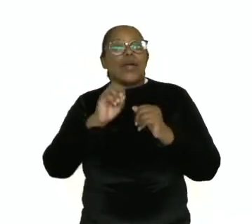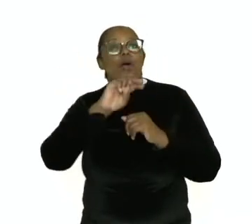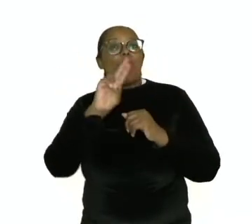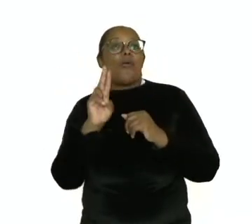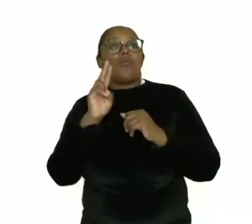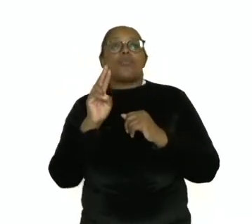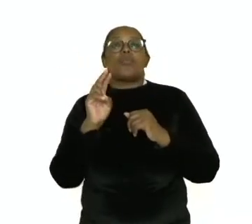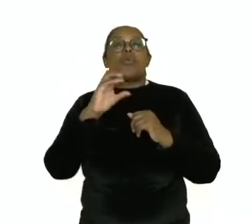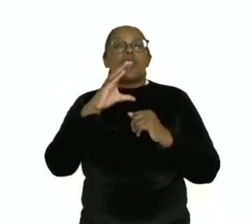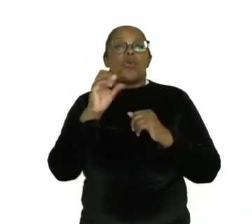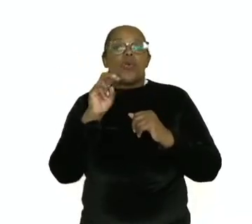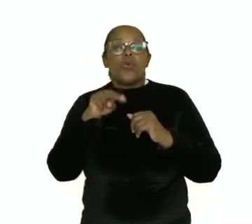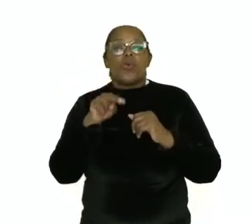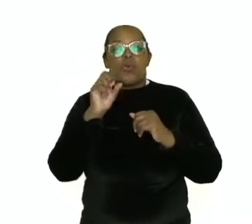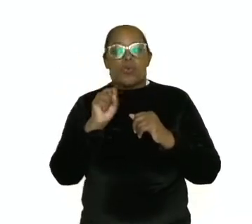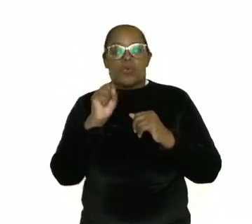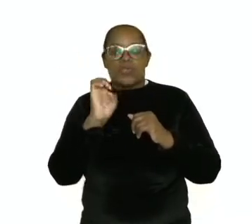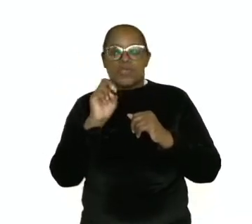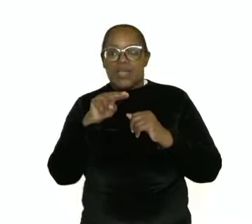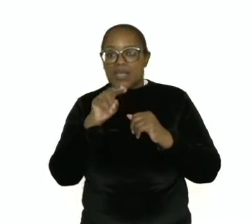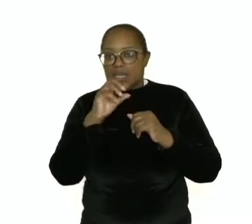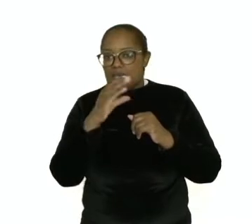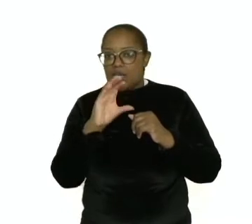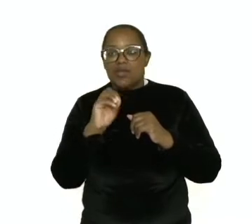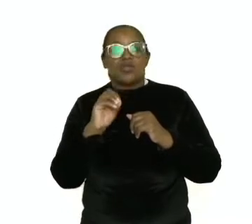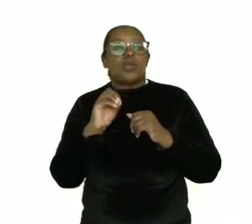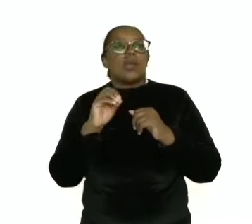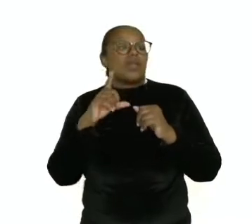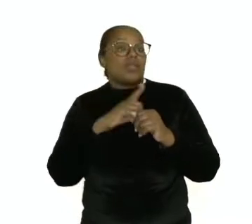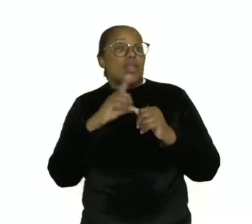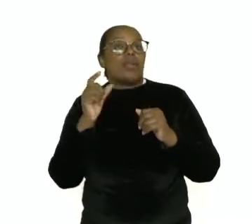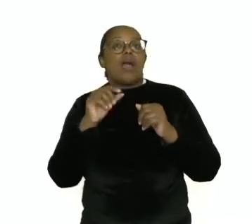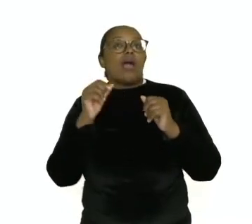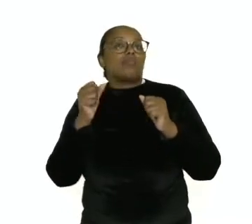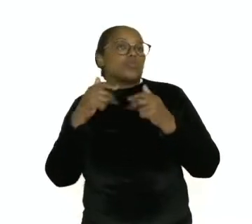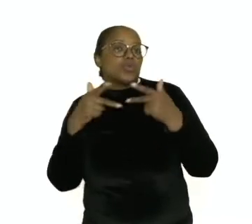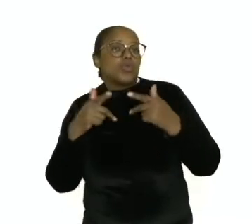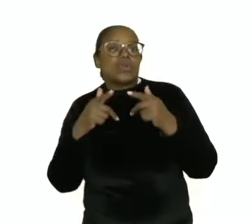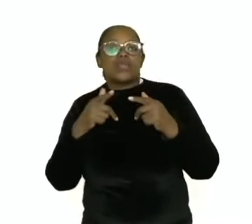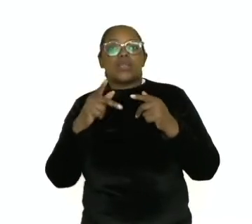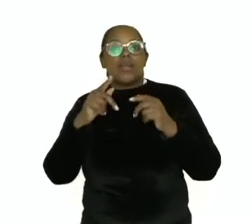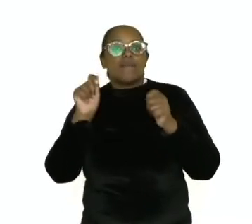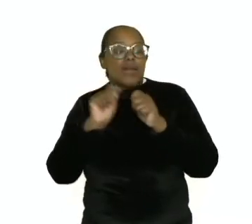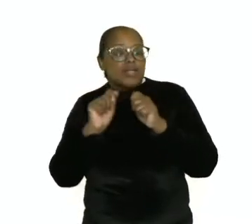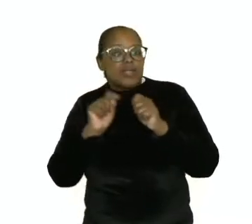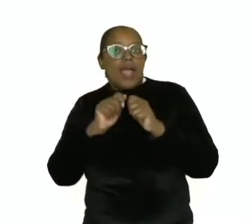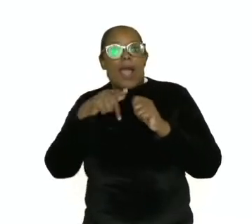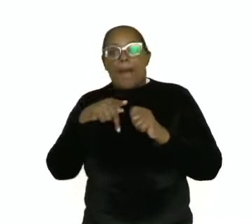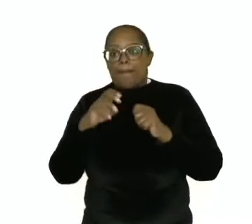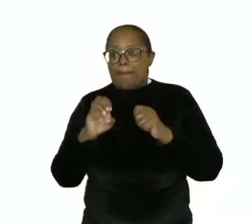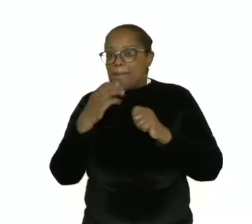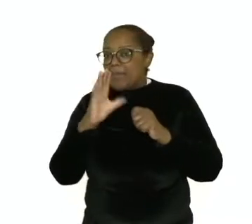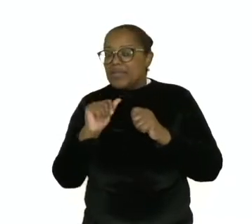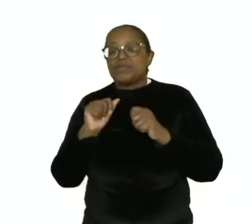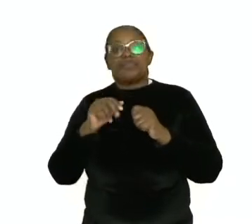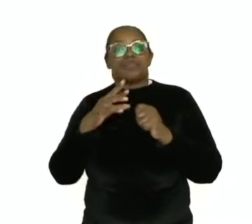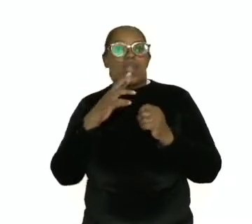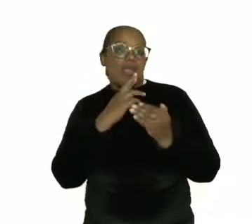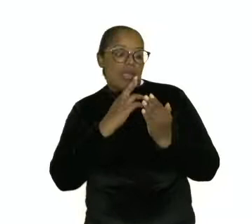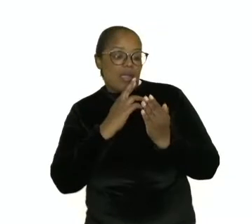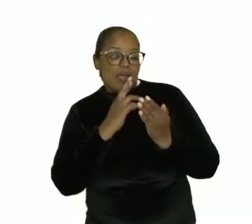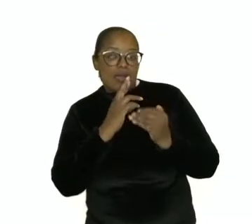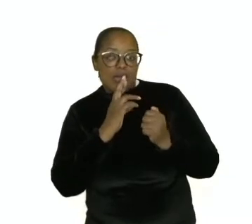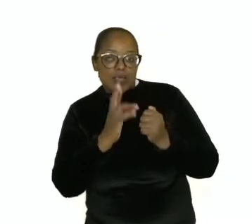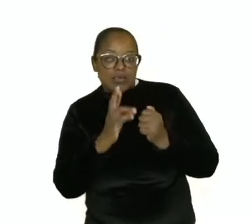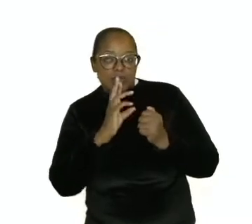está relacionada com a criação de aparatos, motivada pela necessidade de sobreviver da pesca. Registros mostram que o